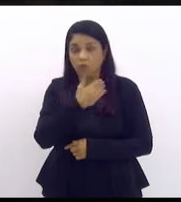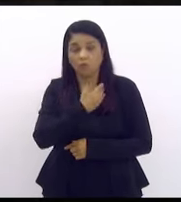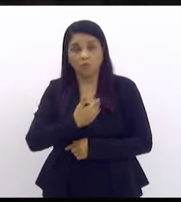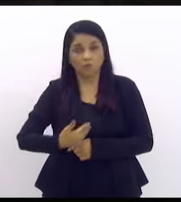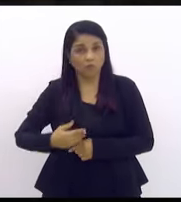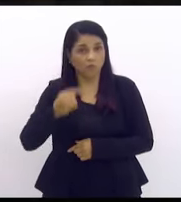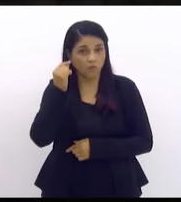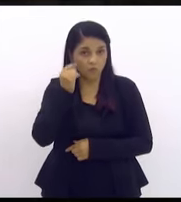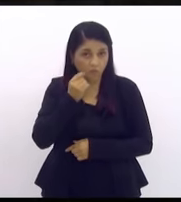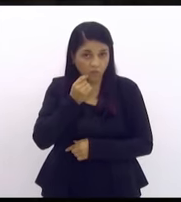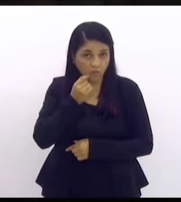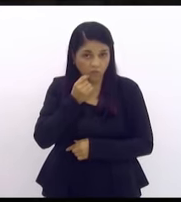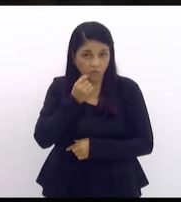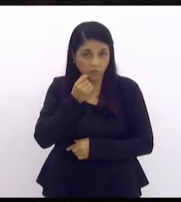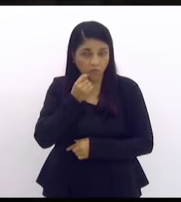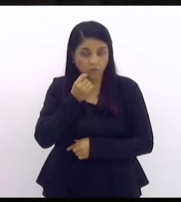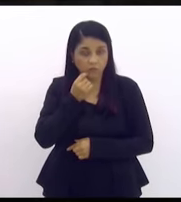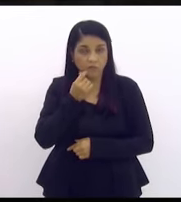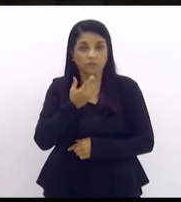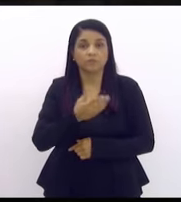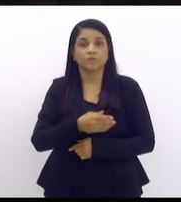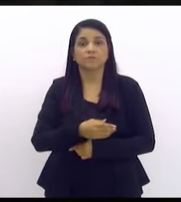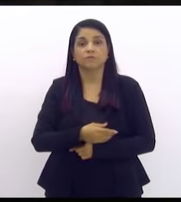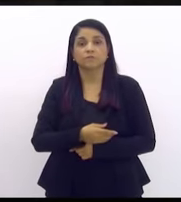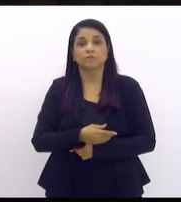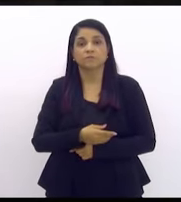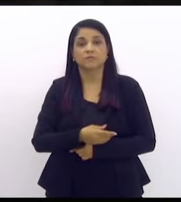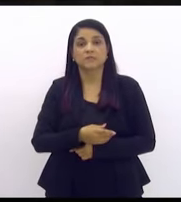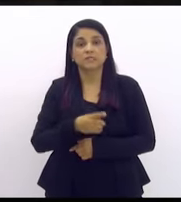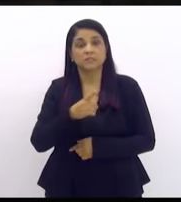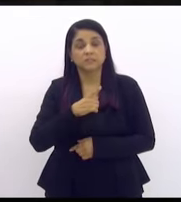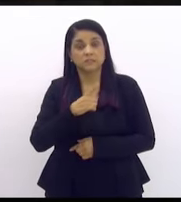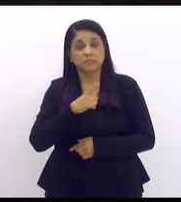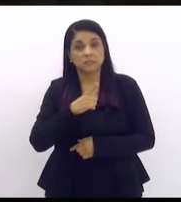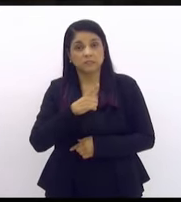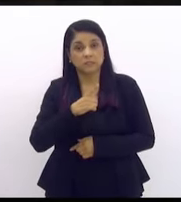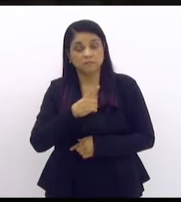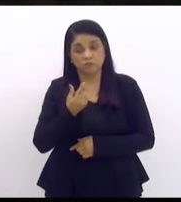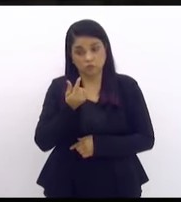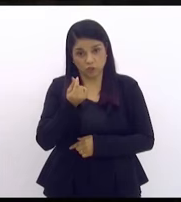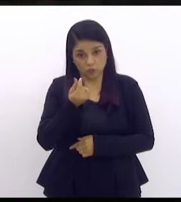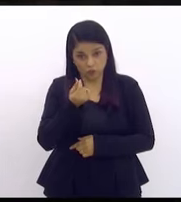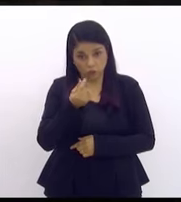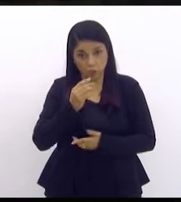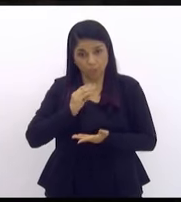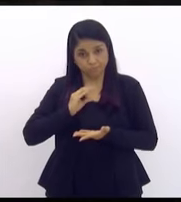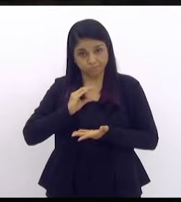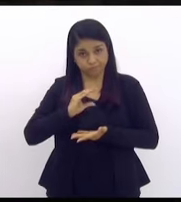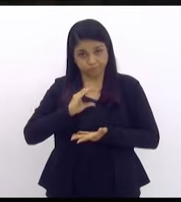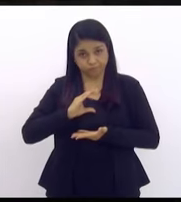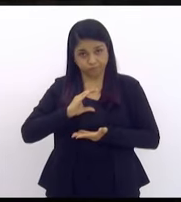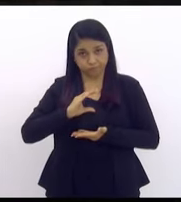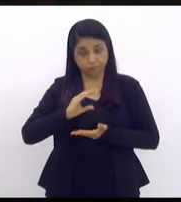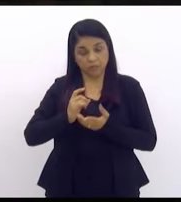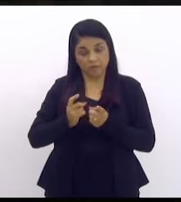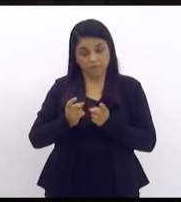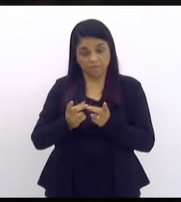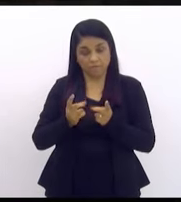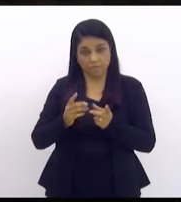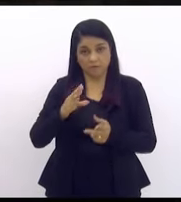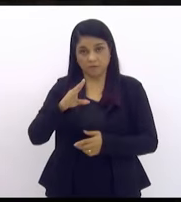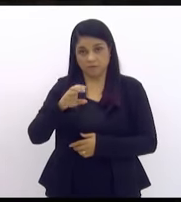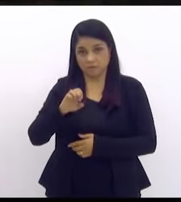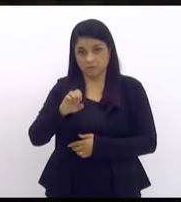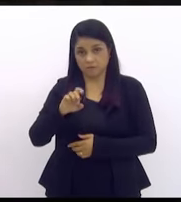Cláudio Castro teve um caminhão de dinheiro da concessão da SEDA